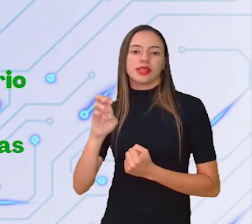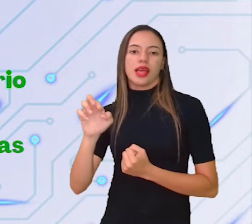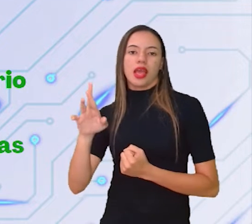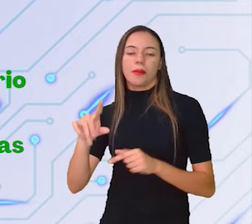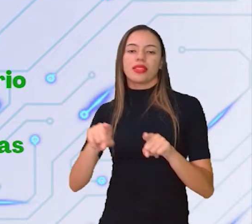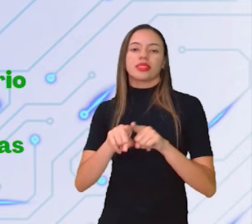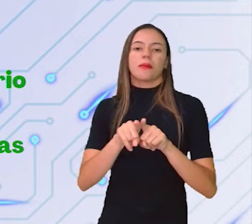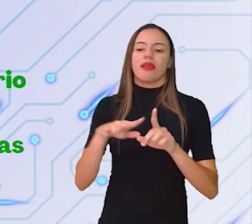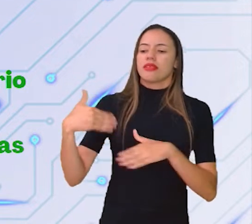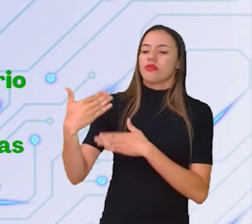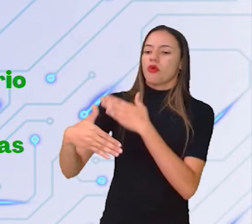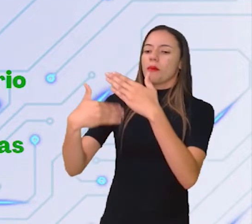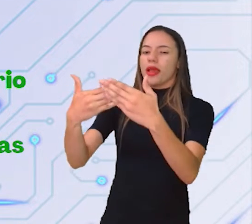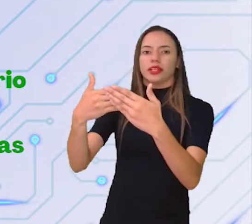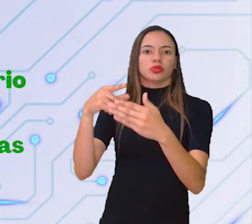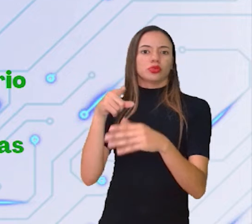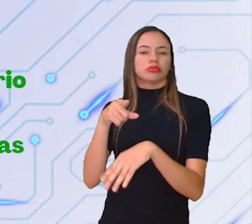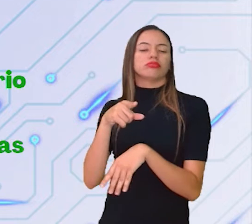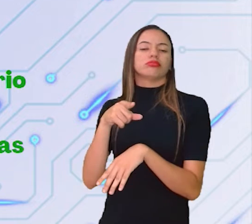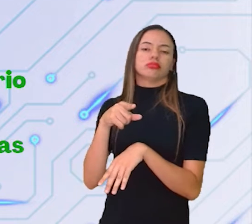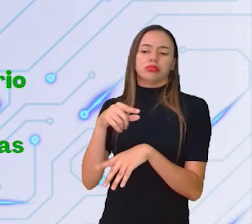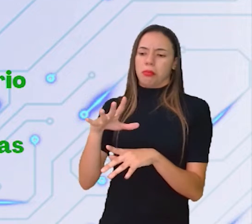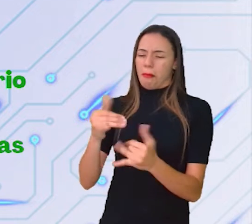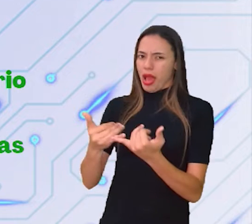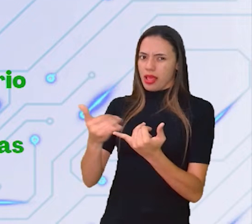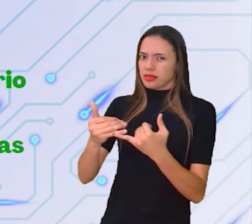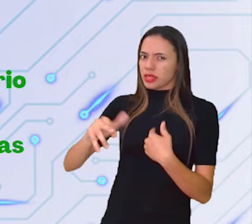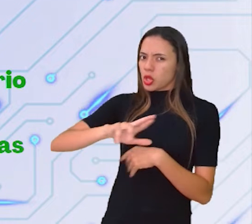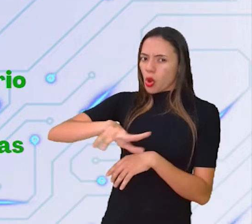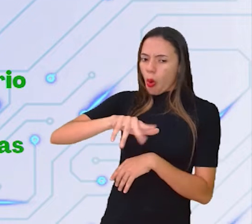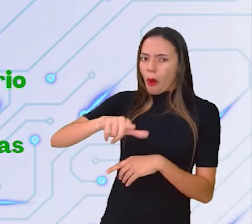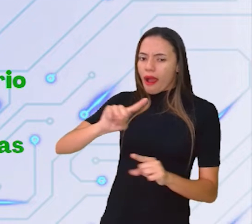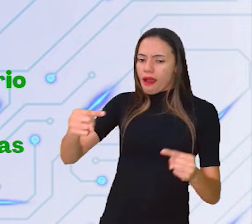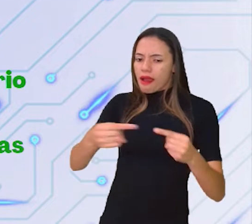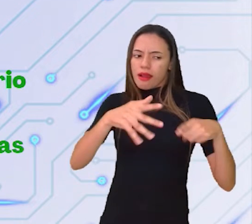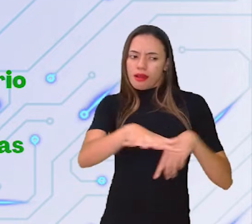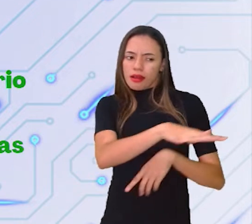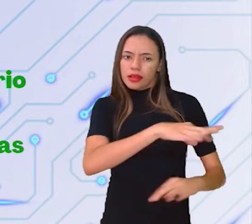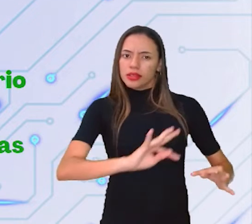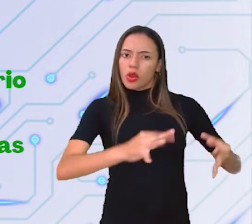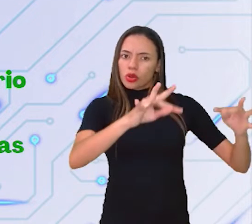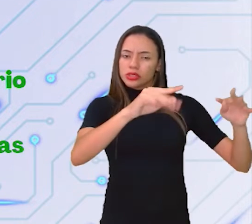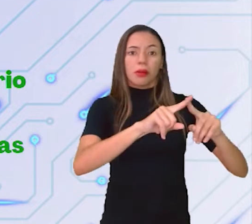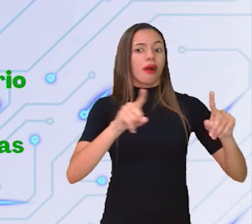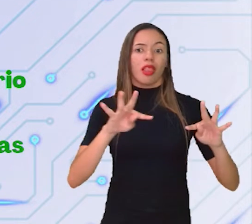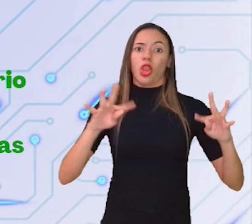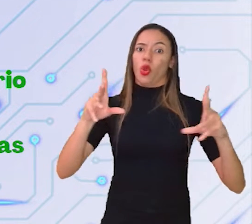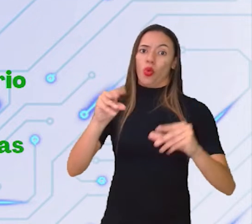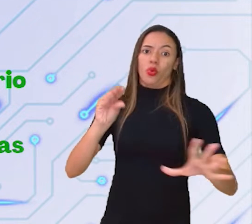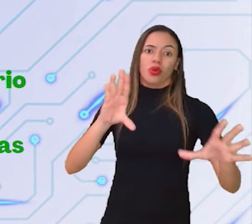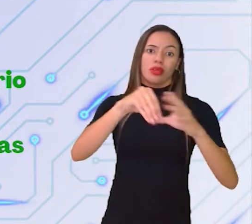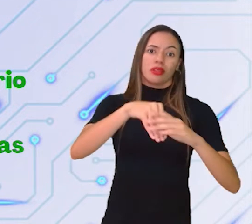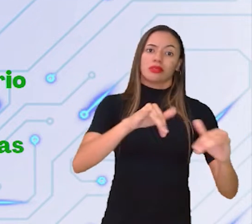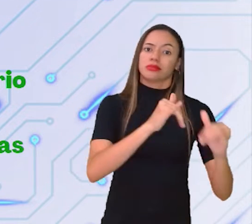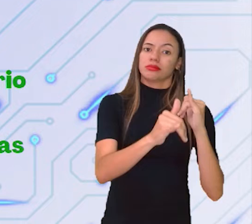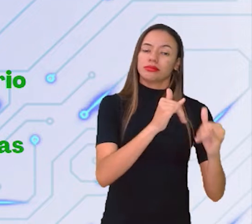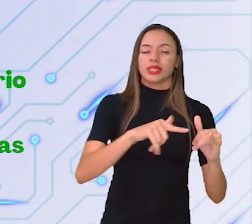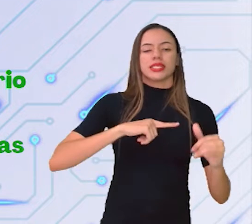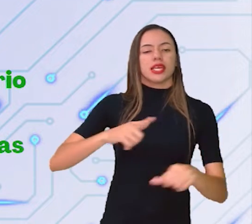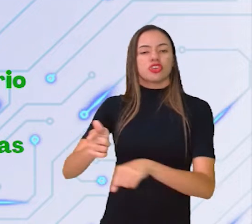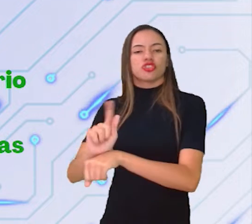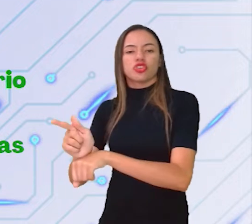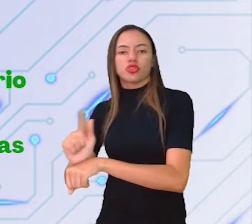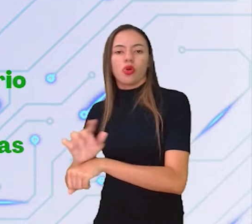de negócios. Pode não parecer que é de tecnologia, mas os negócios estão na internet. Então tá, né? Gestora